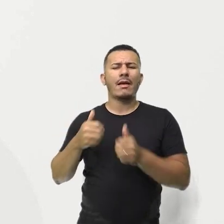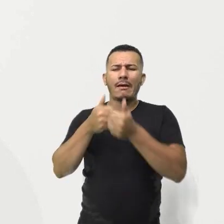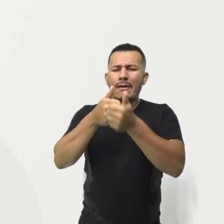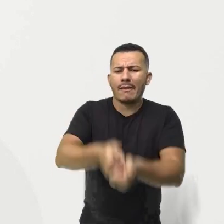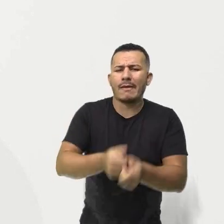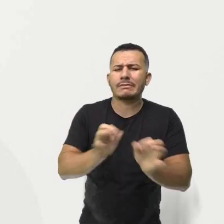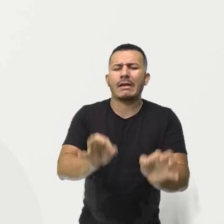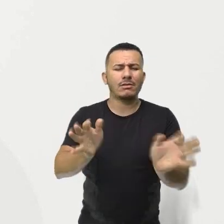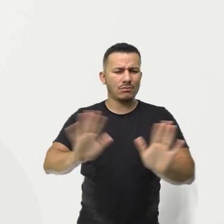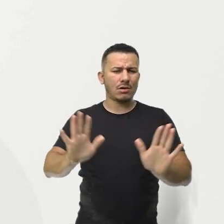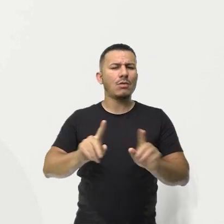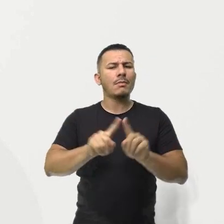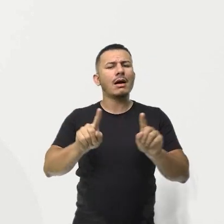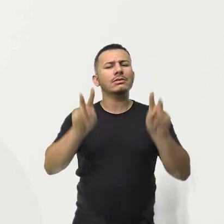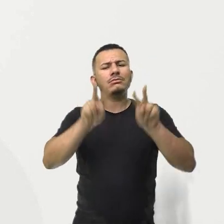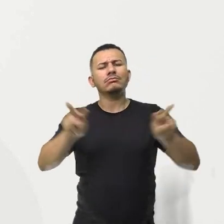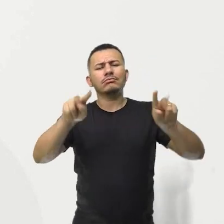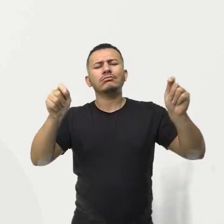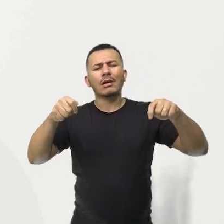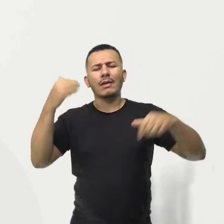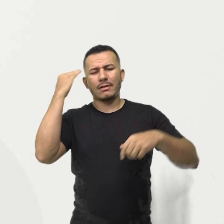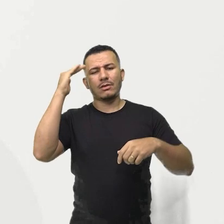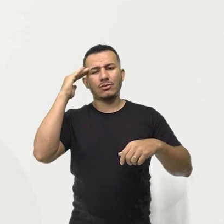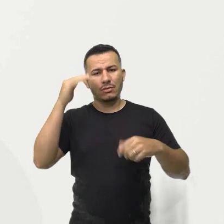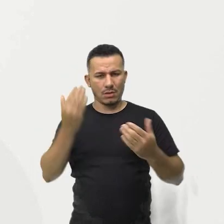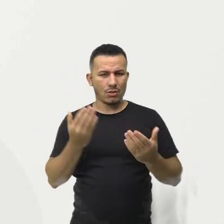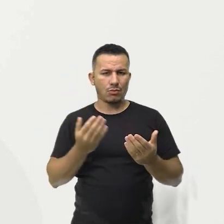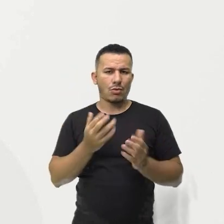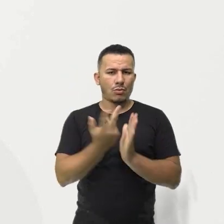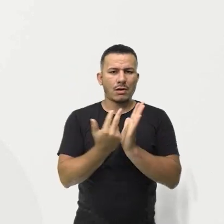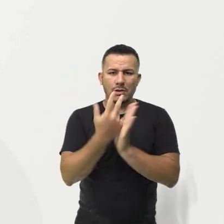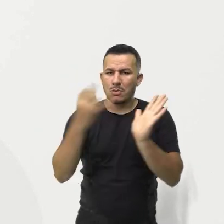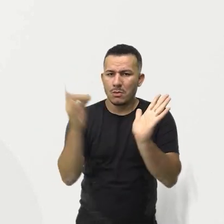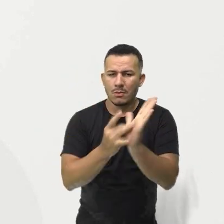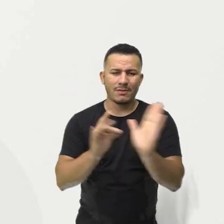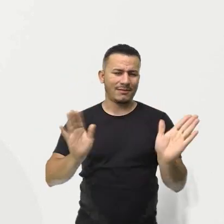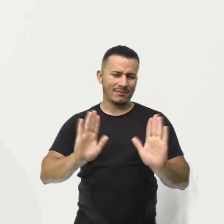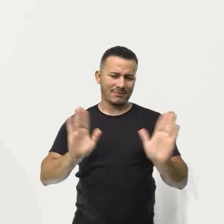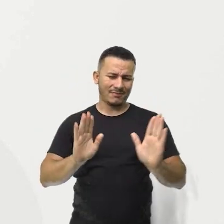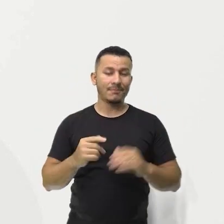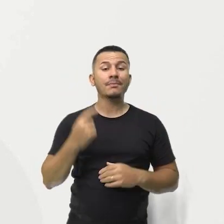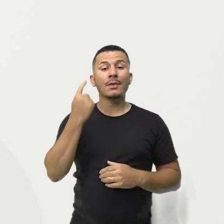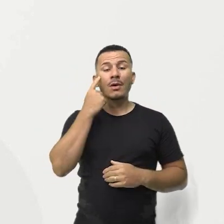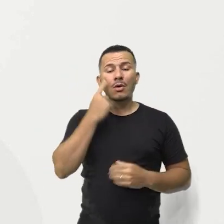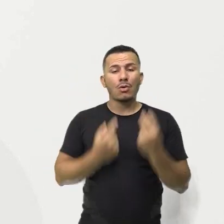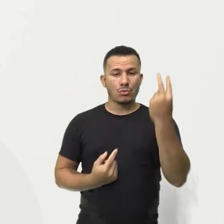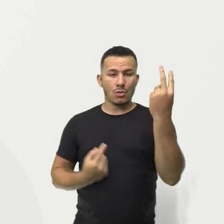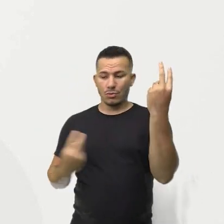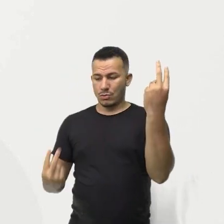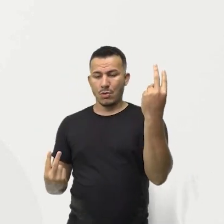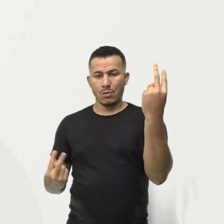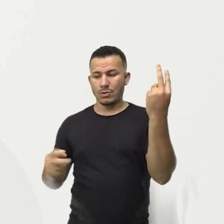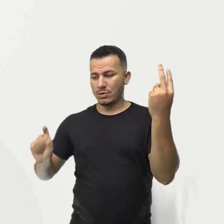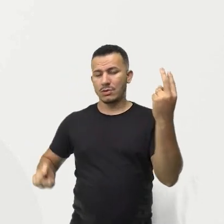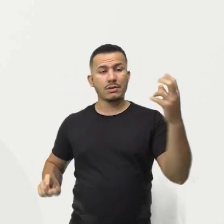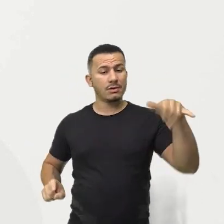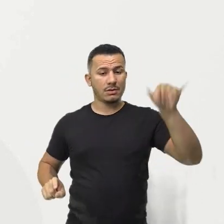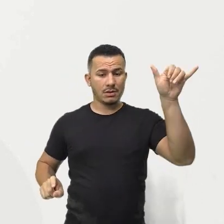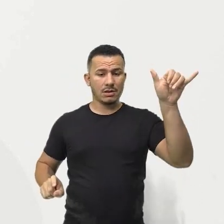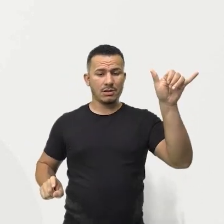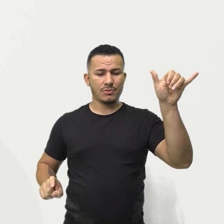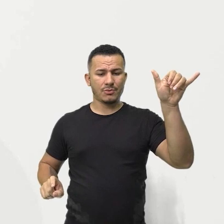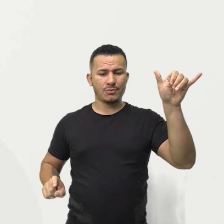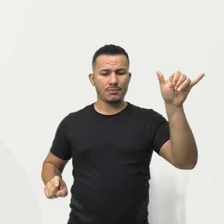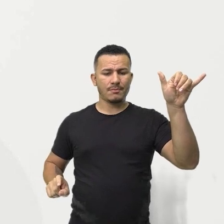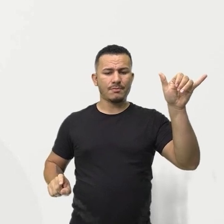representação. Quando eu falo esboço, aluno, é uma maneira, como posso dizer assim, não muito fiel, né? Uma representação compreensiva, tá